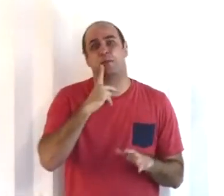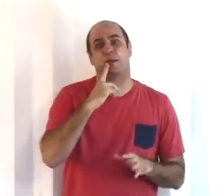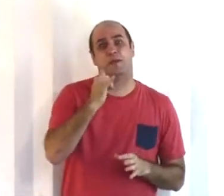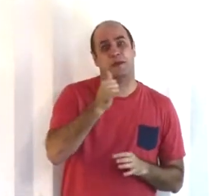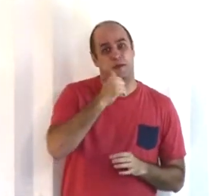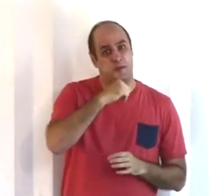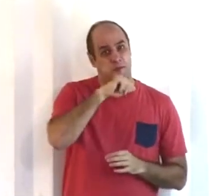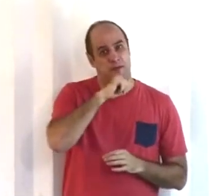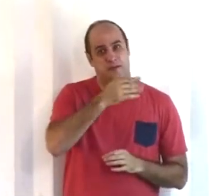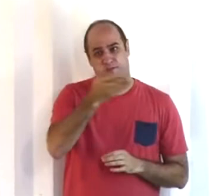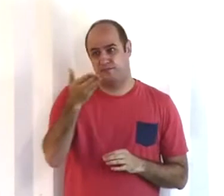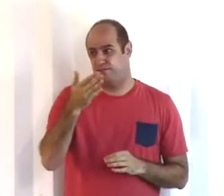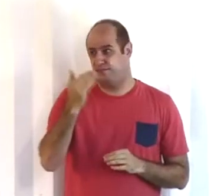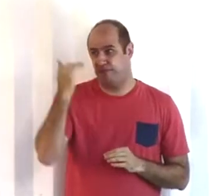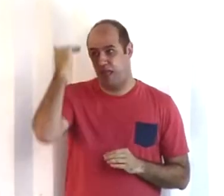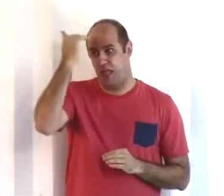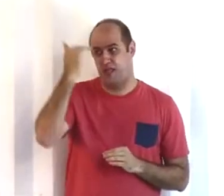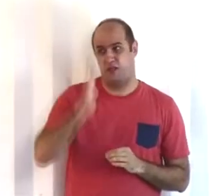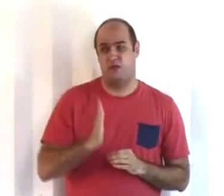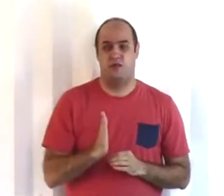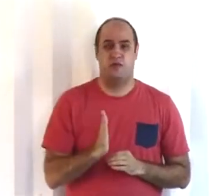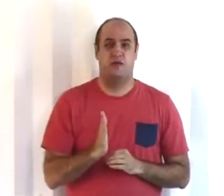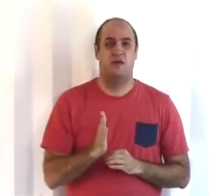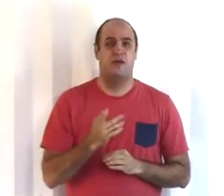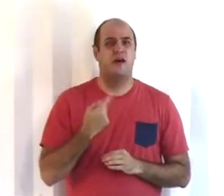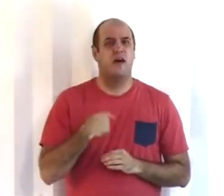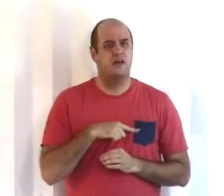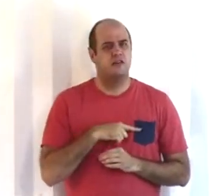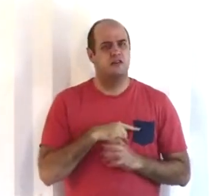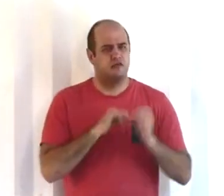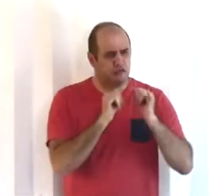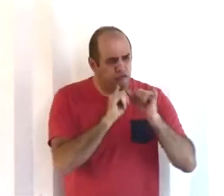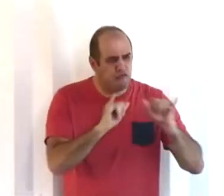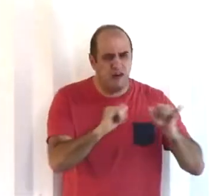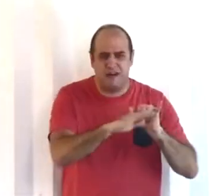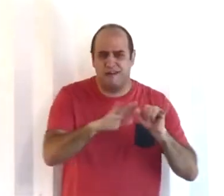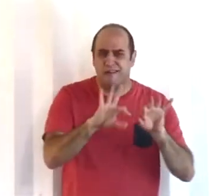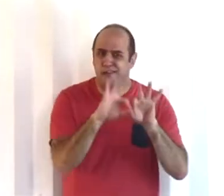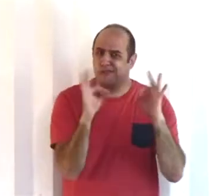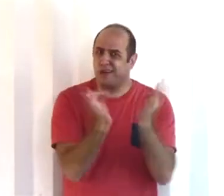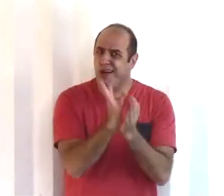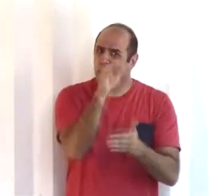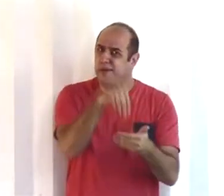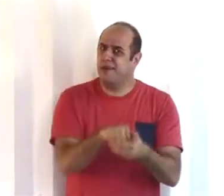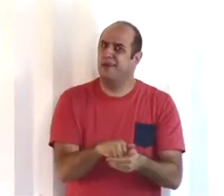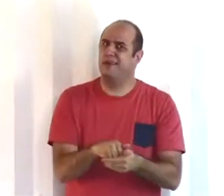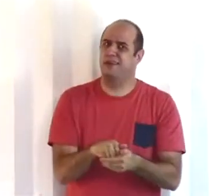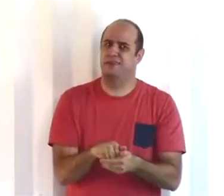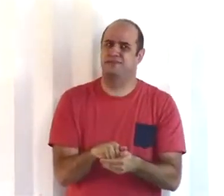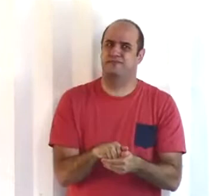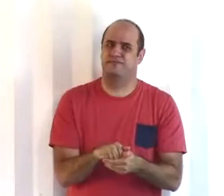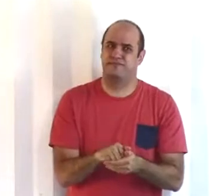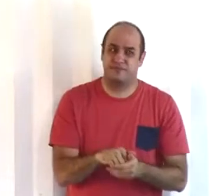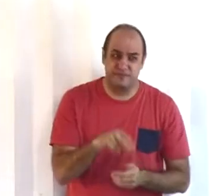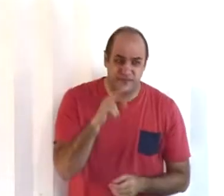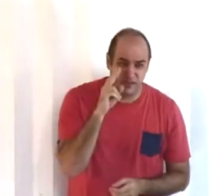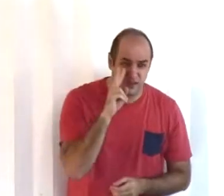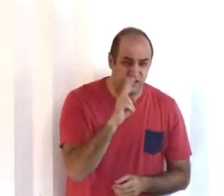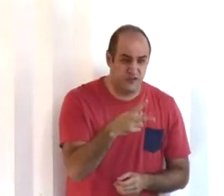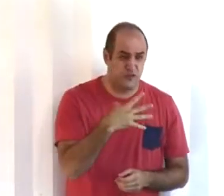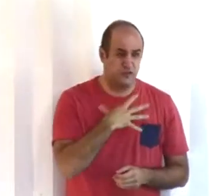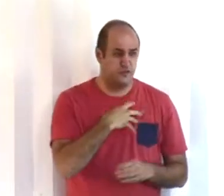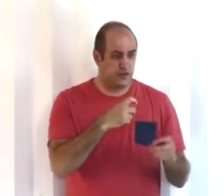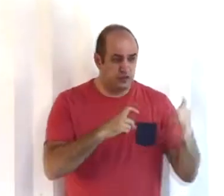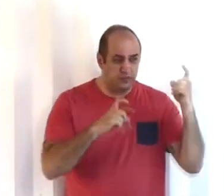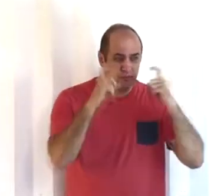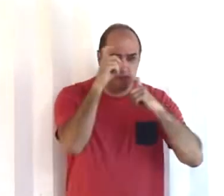nós adultos, essa deve ser a pregação dentro das nossas casas. Começamos a ver nossos filhos preocupados com